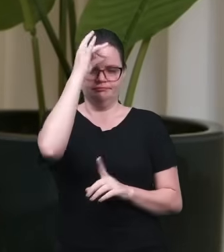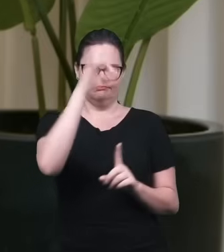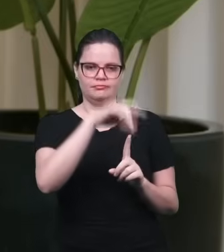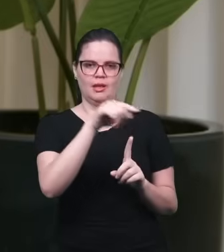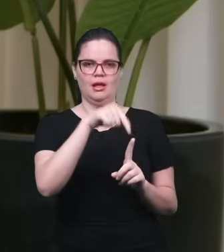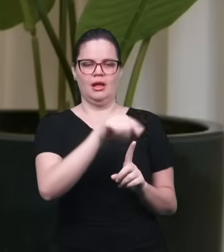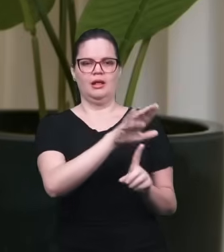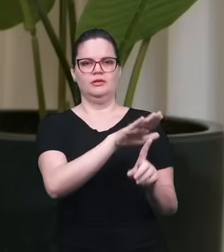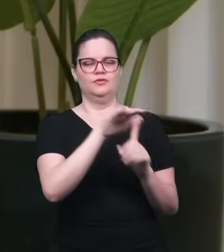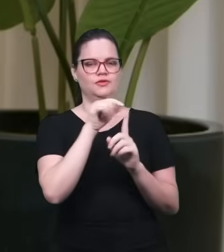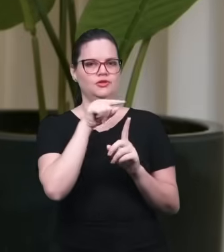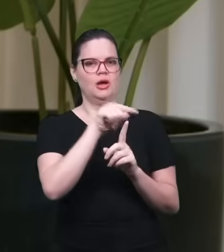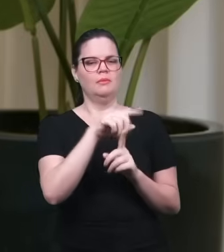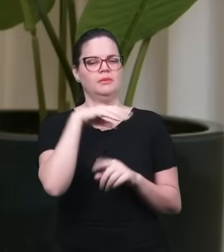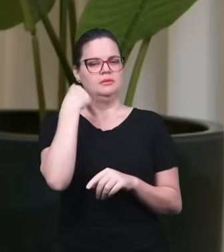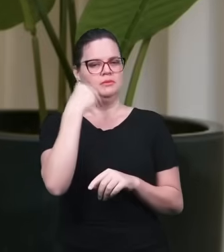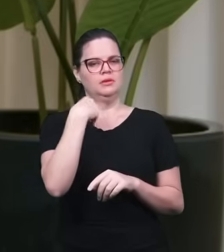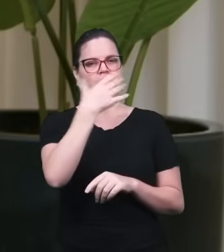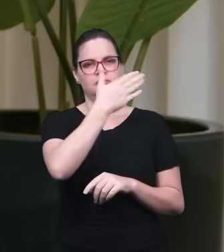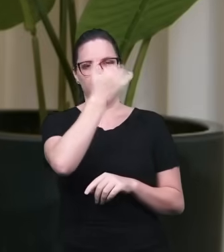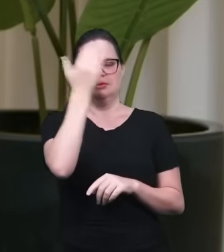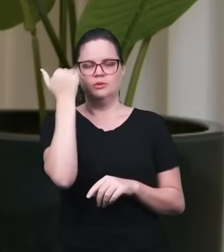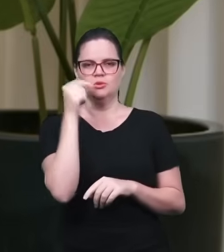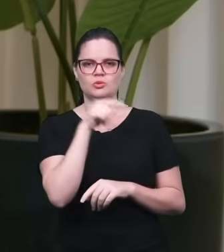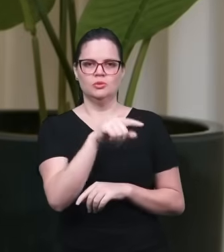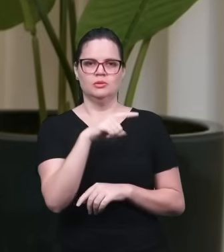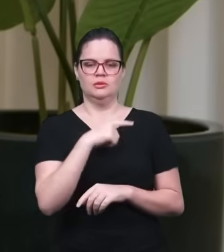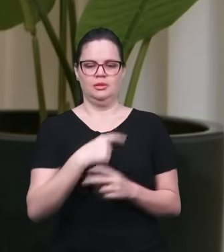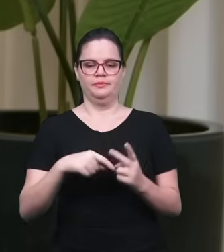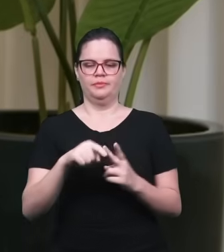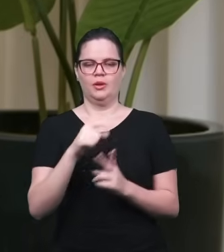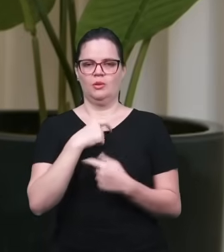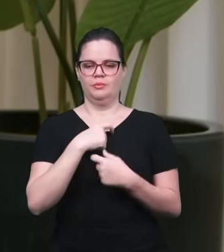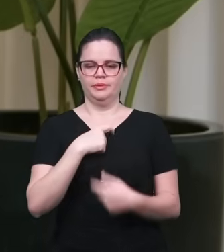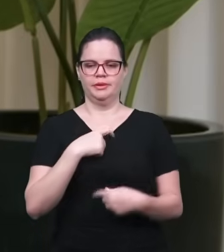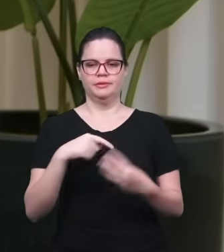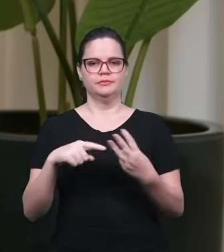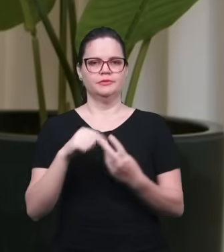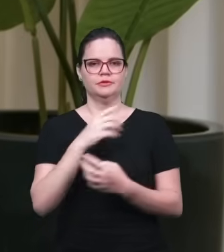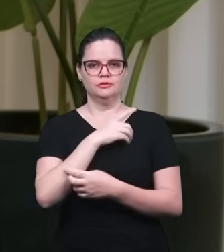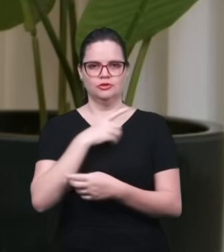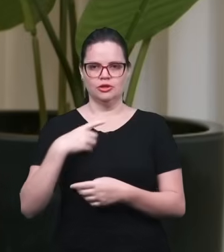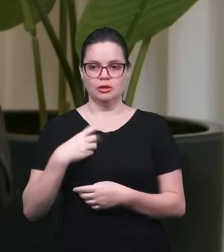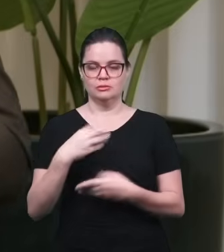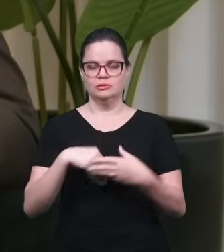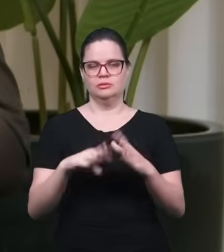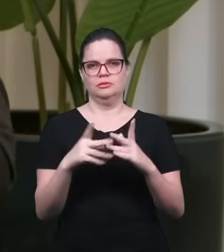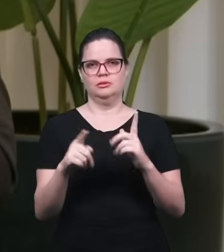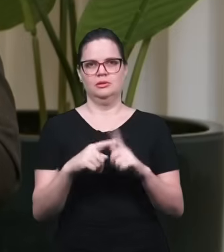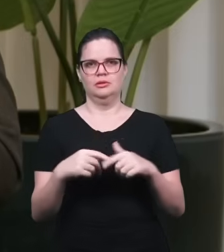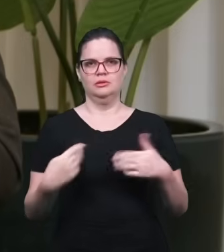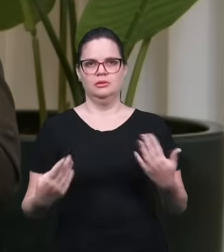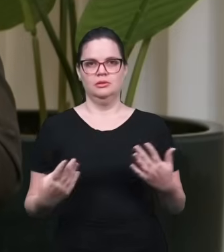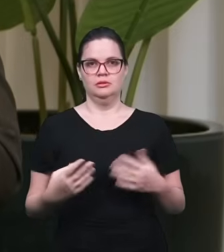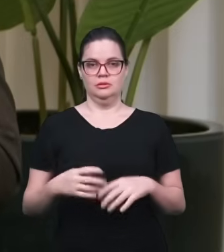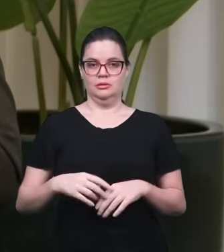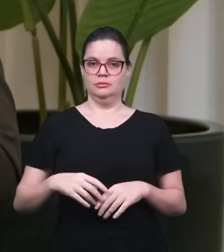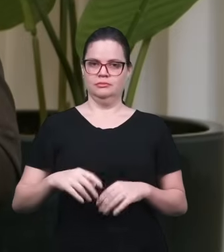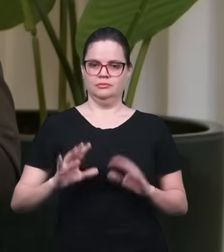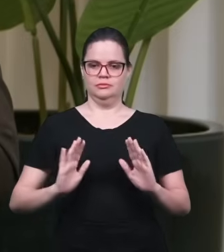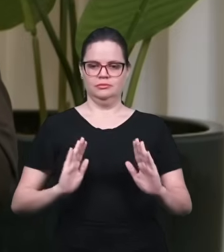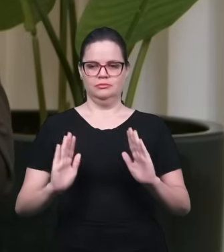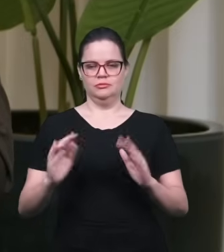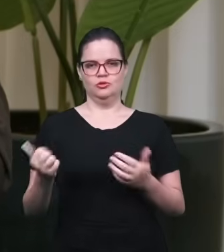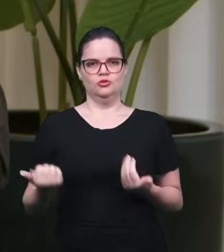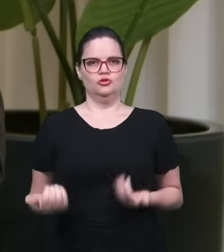homem experimentado, é um homem sábio. Você tem obreiros, diáconos. Você como jovem, né, no